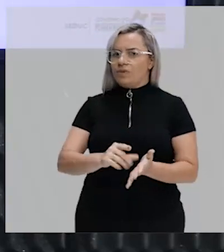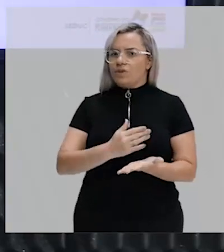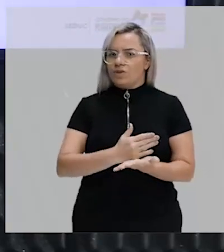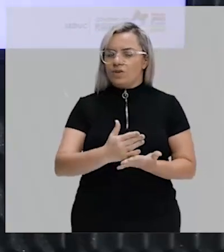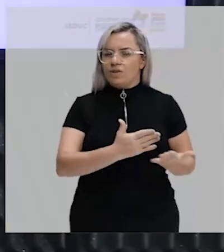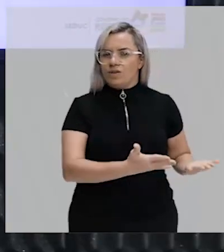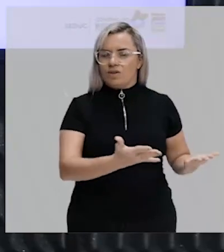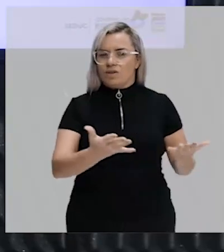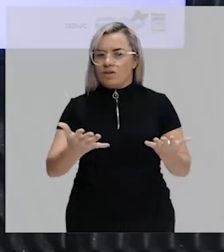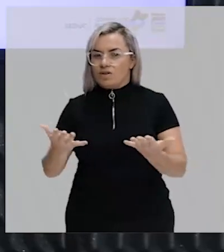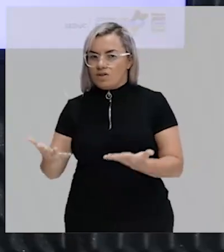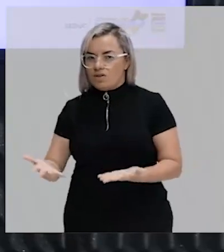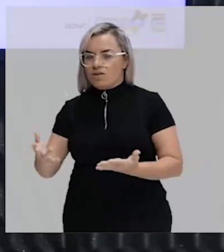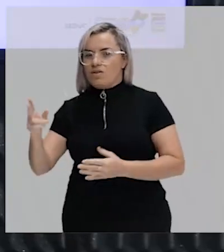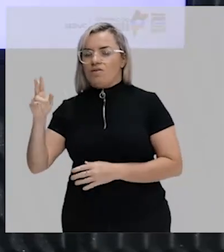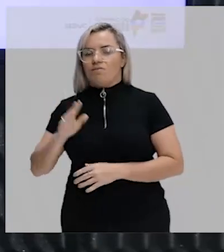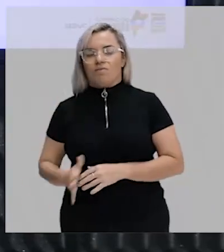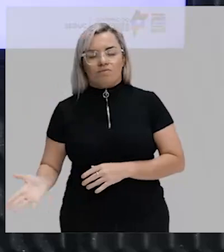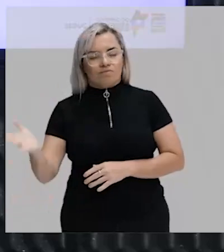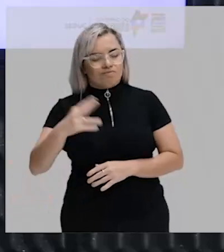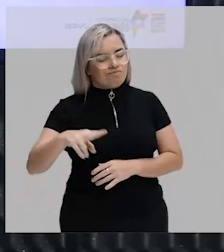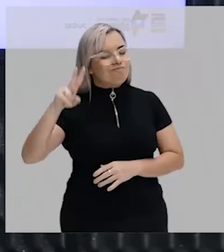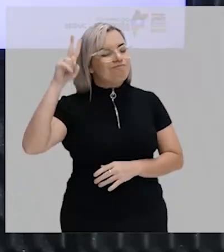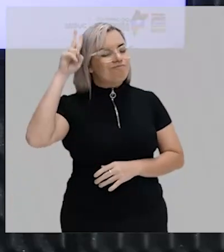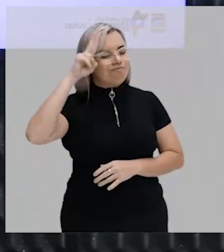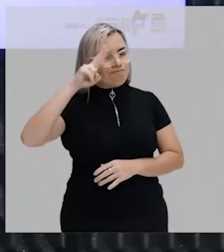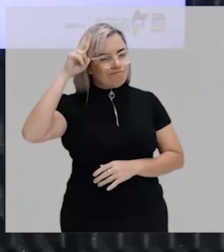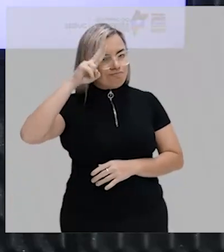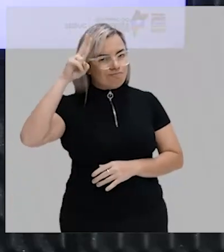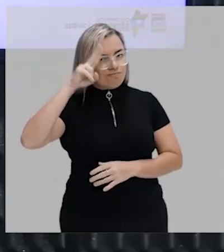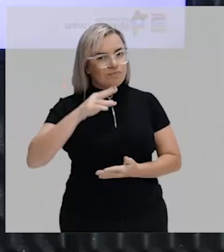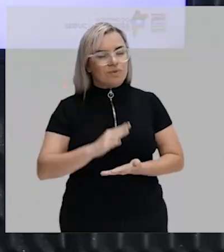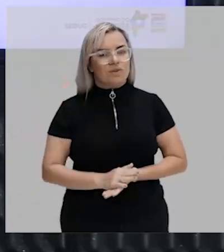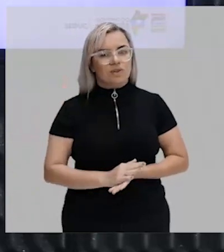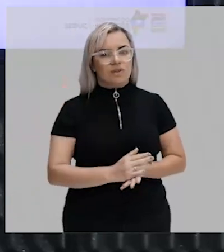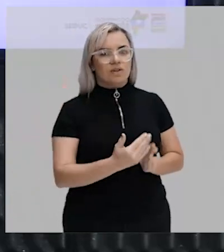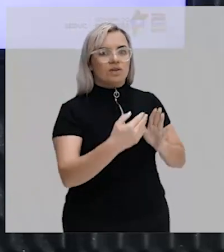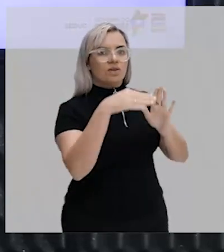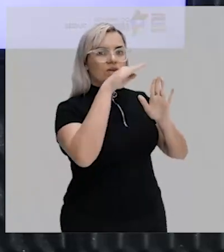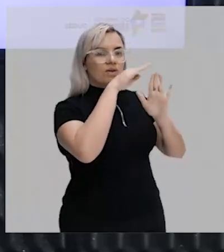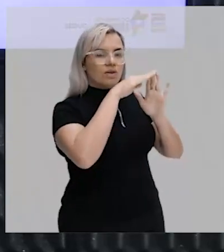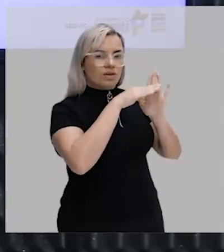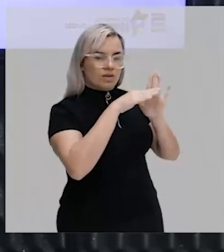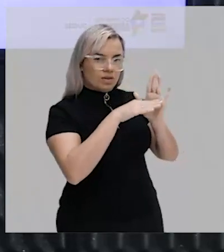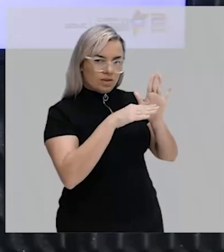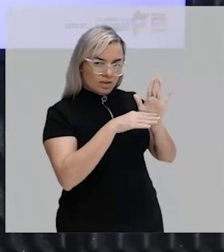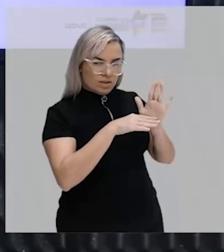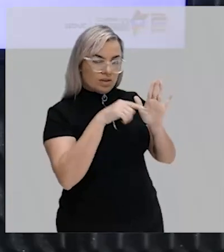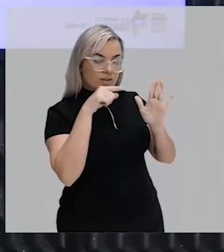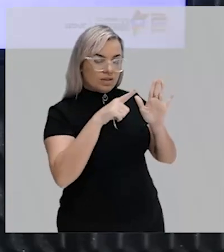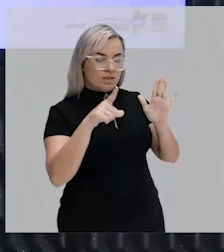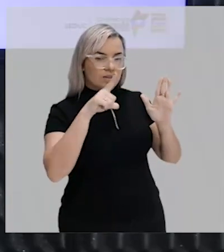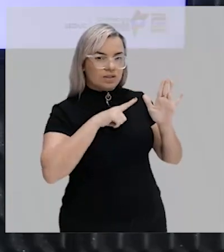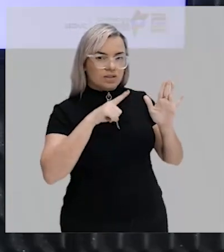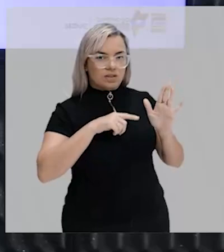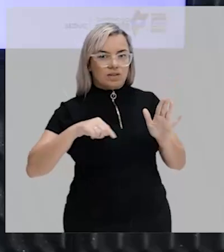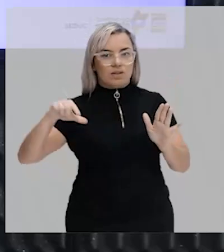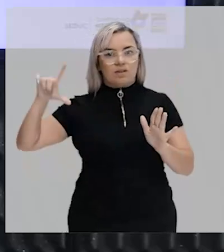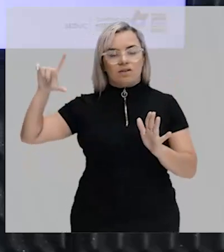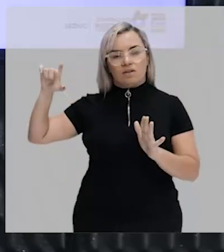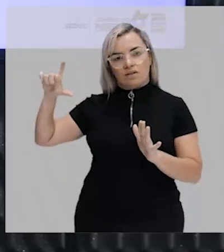quero lembrá-los, tá, que nossa programação está disponível lá no Instagram,